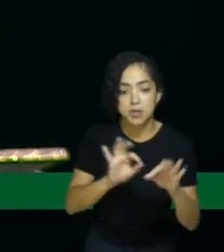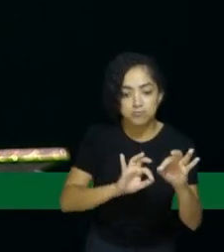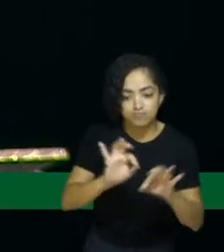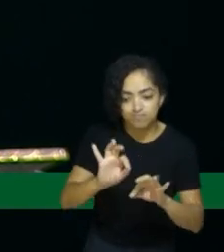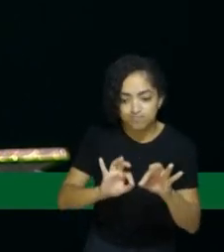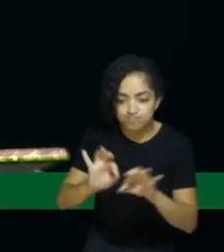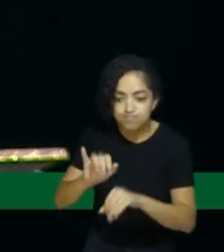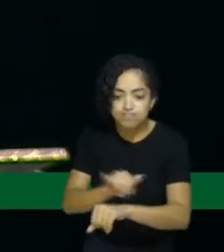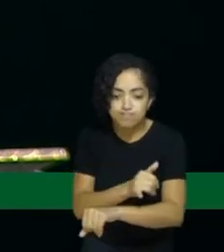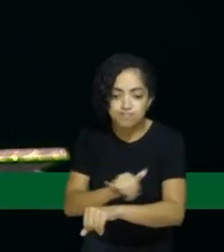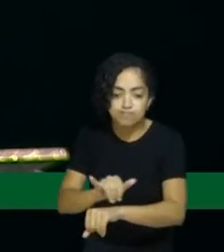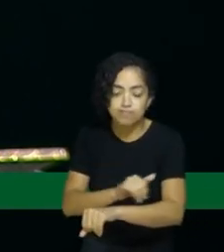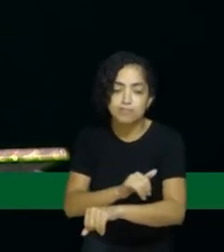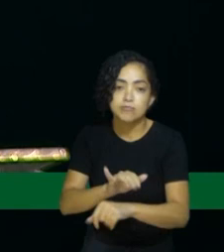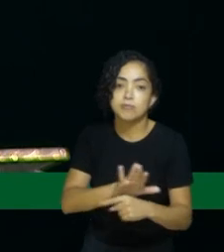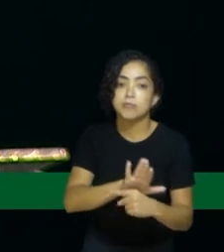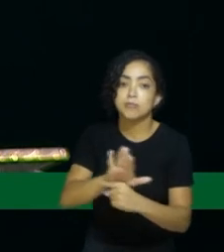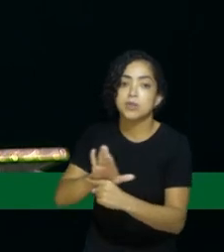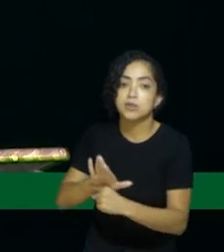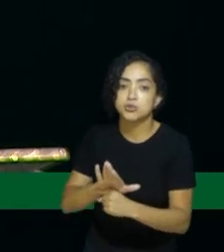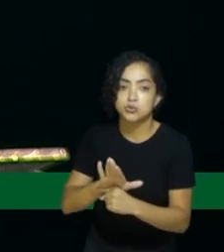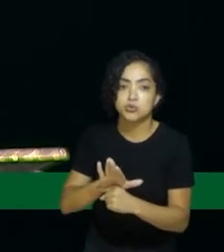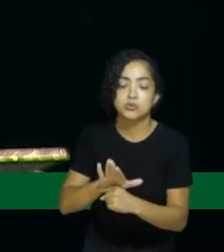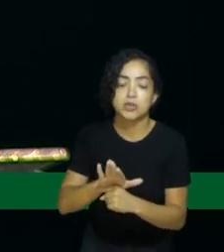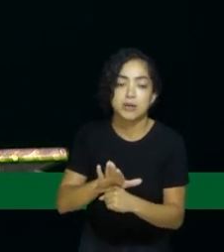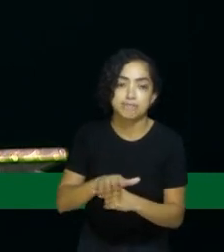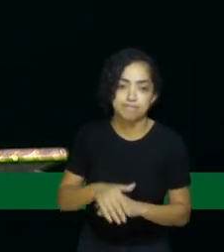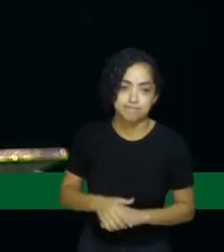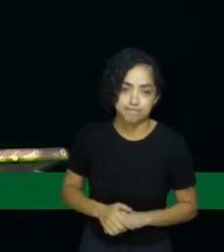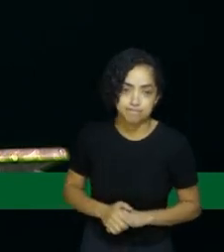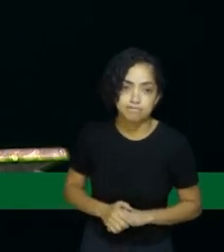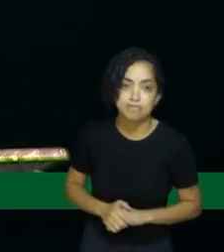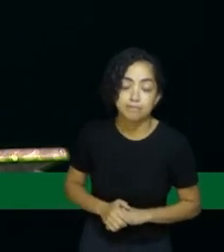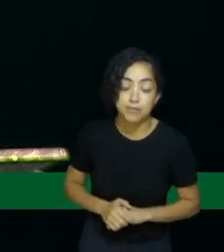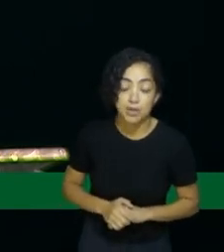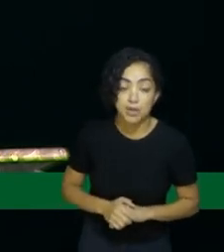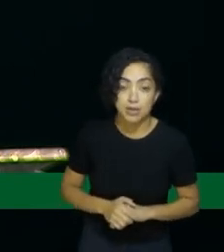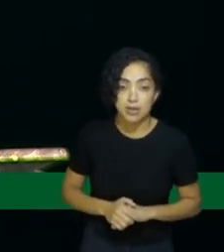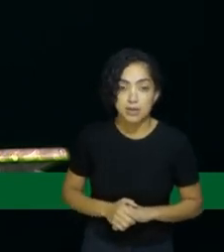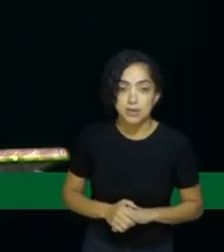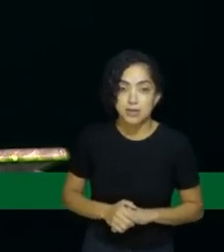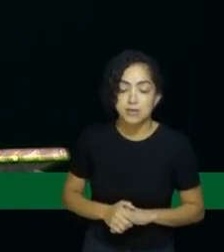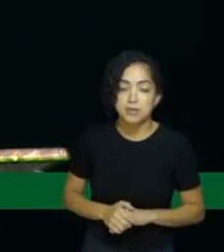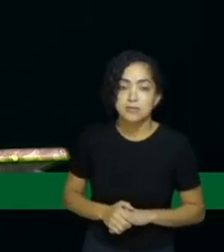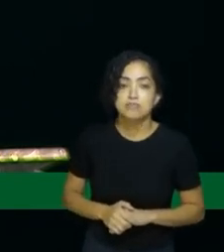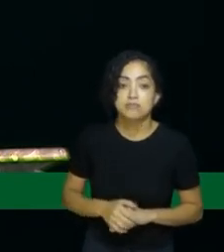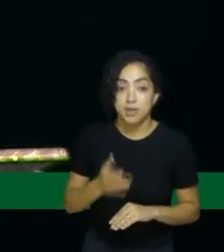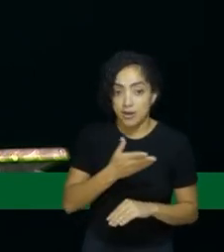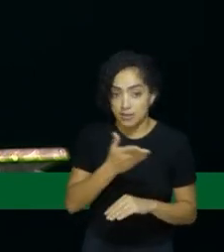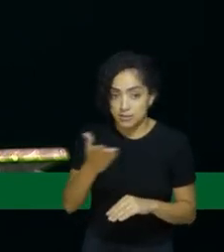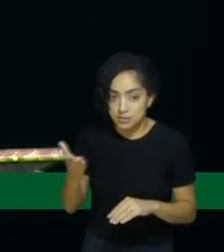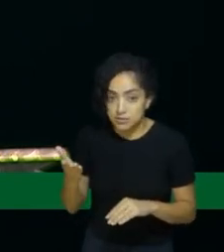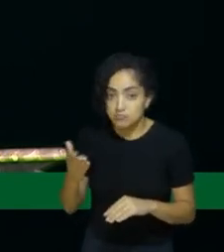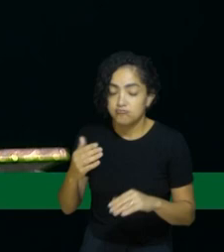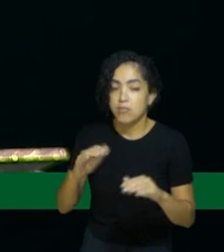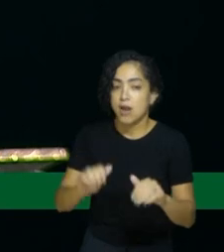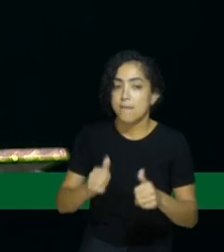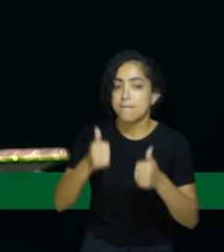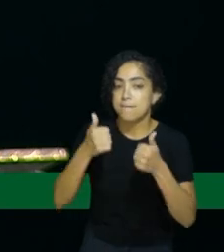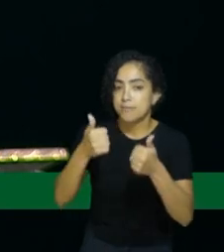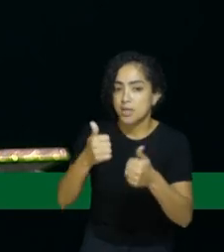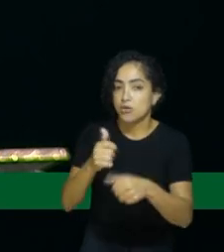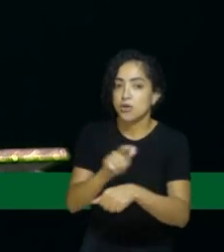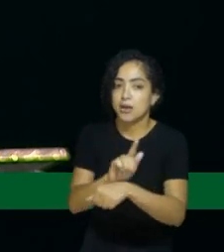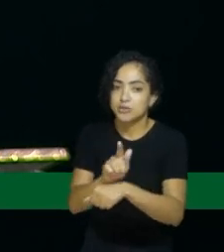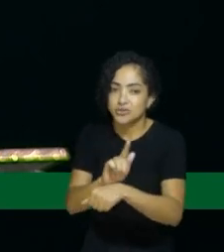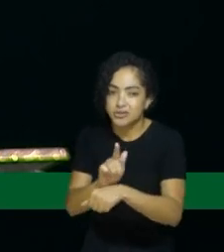estratégias para ajudarem em última instância a esses grandes empresários repito a melhorarem a gestão dos seus